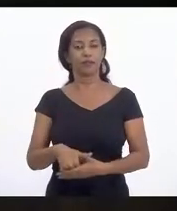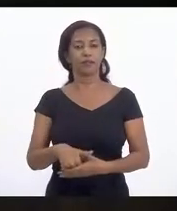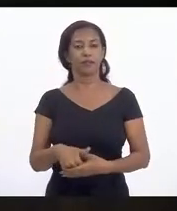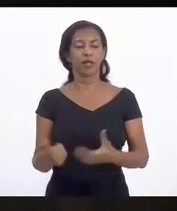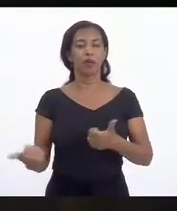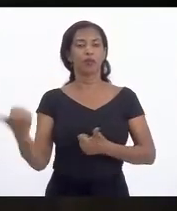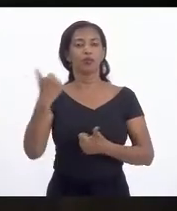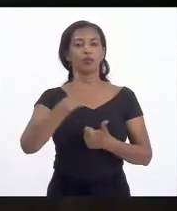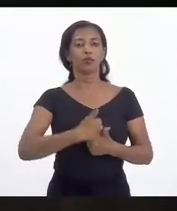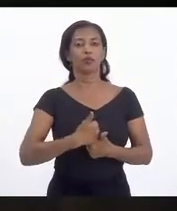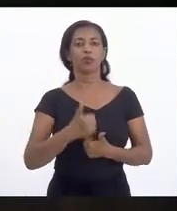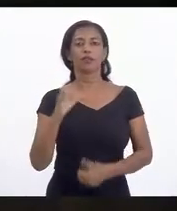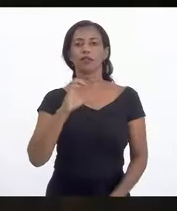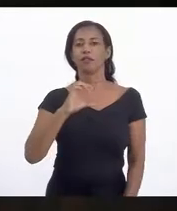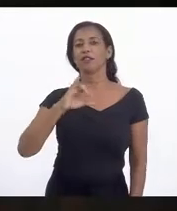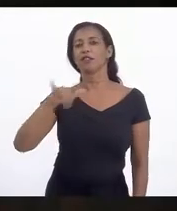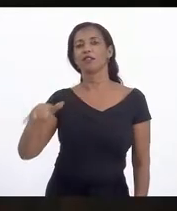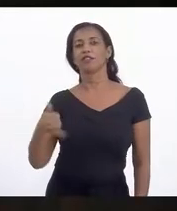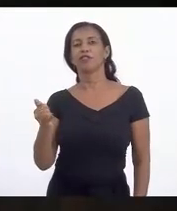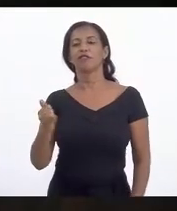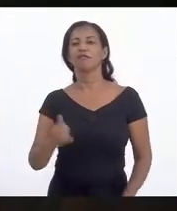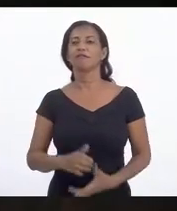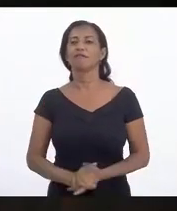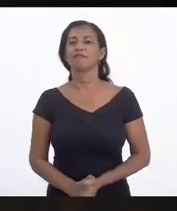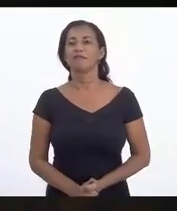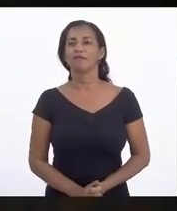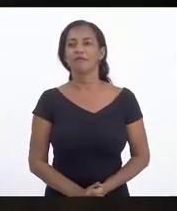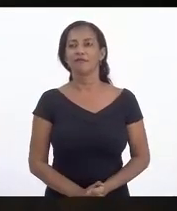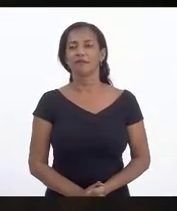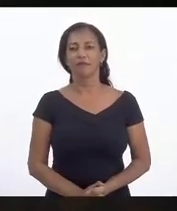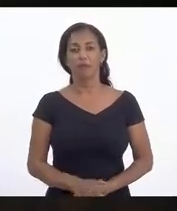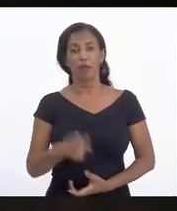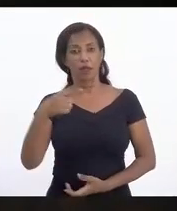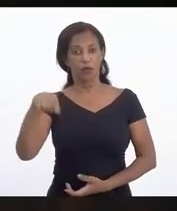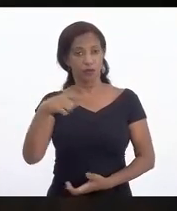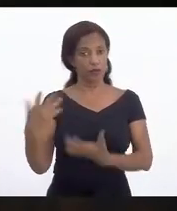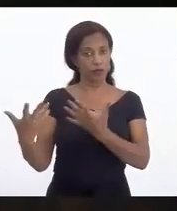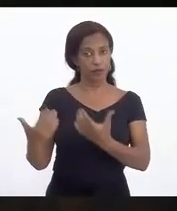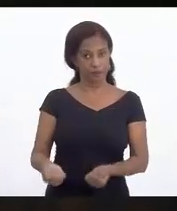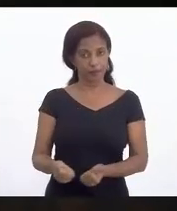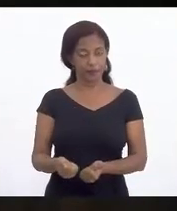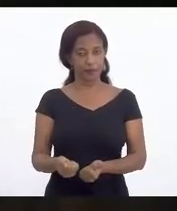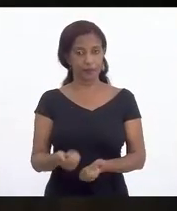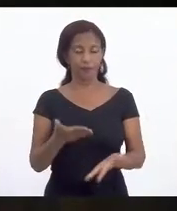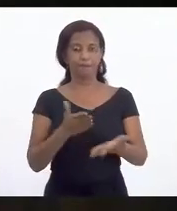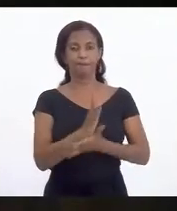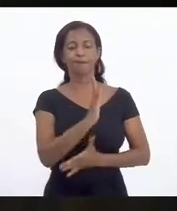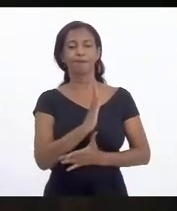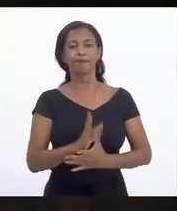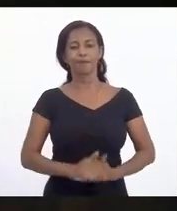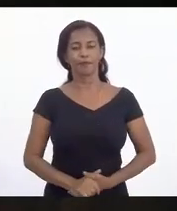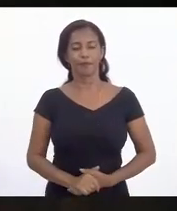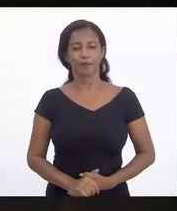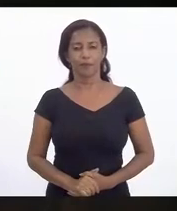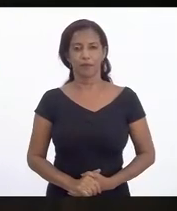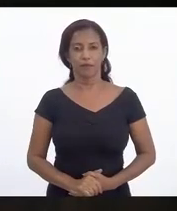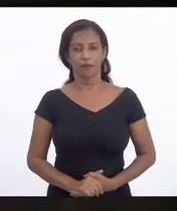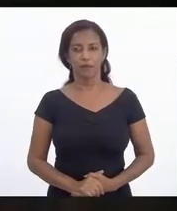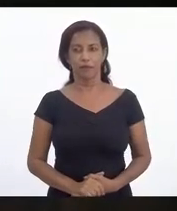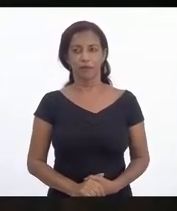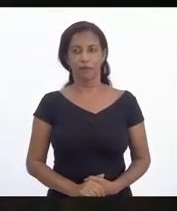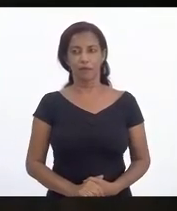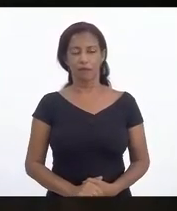ao substitutivo da CCJ. Os senhores que aprovam nesse como estão, aprovado.